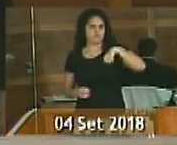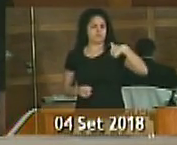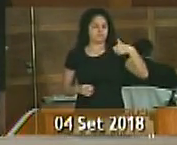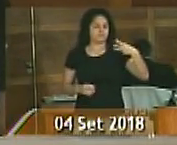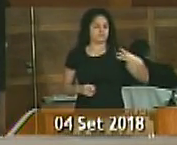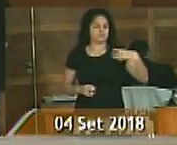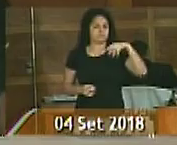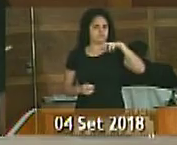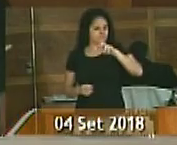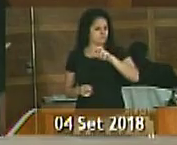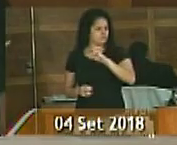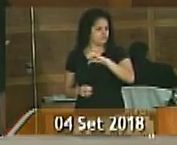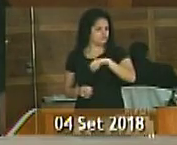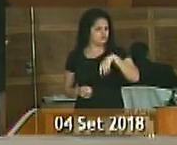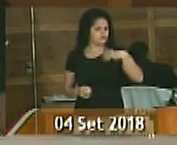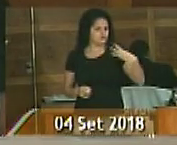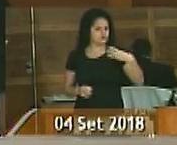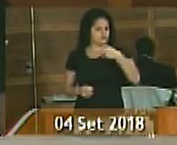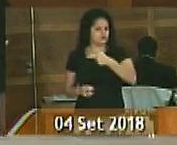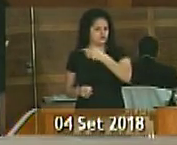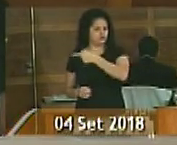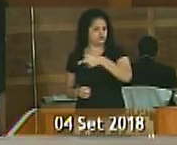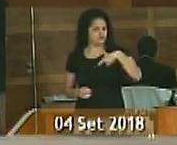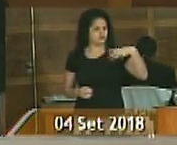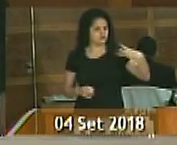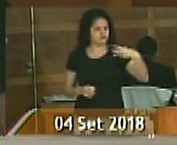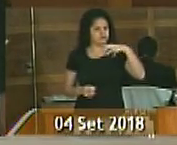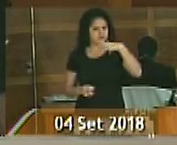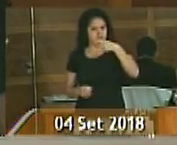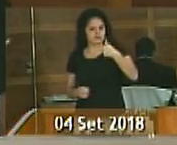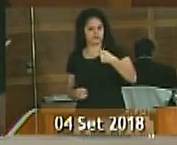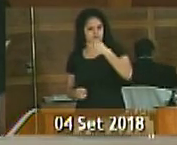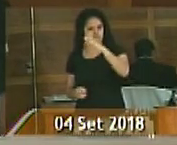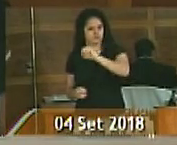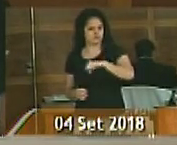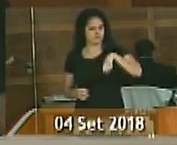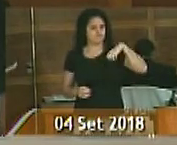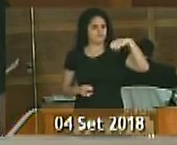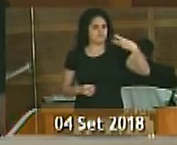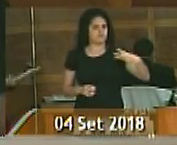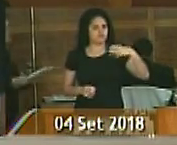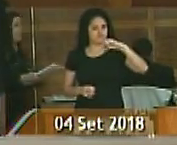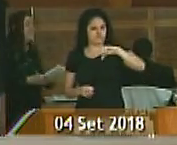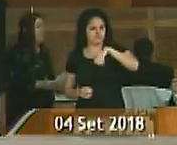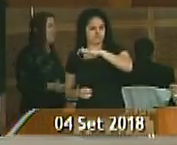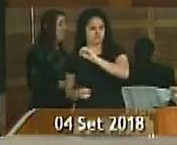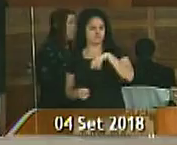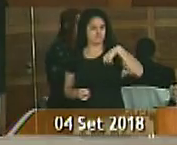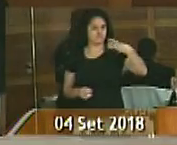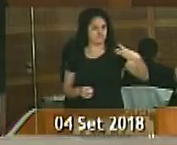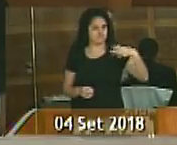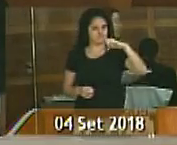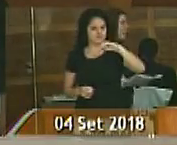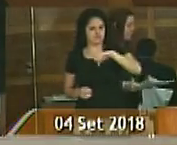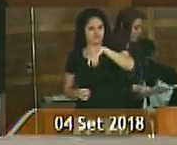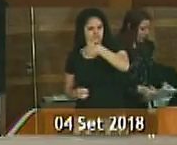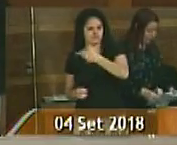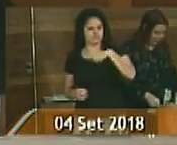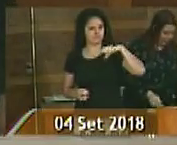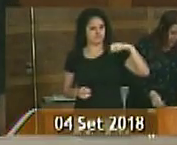371, 377, 378, 379, 390, 392,